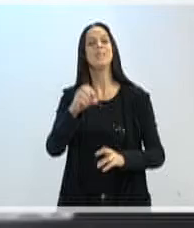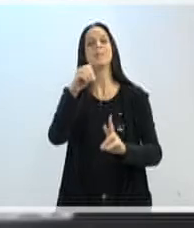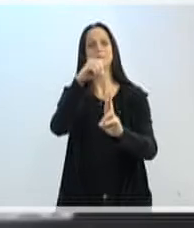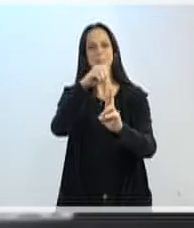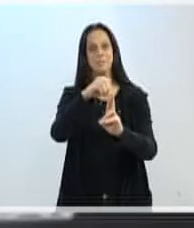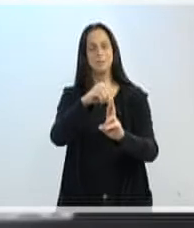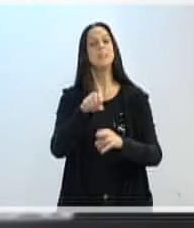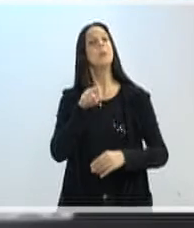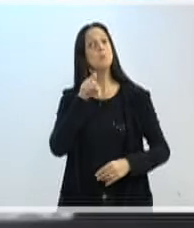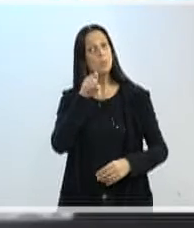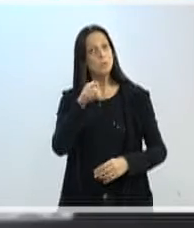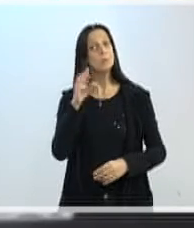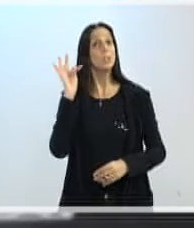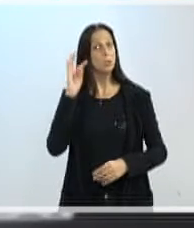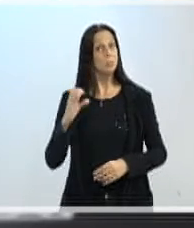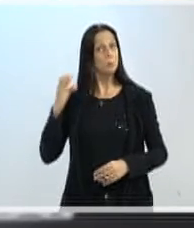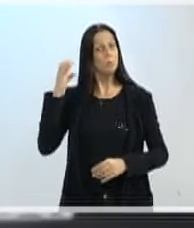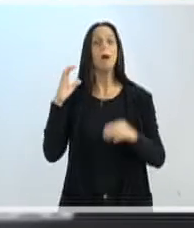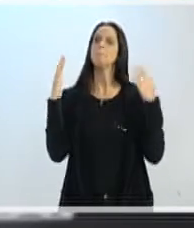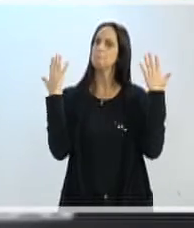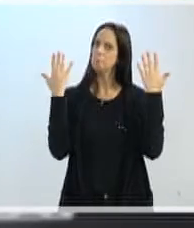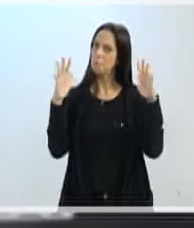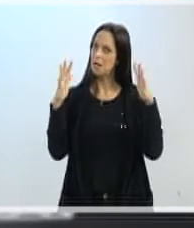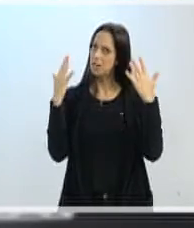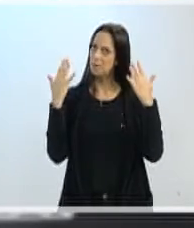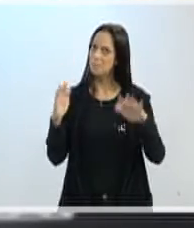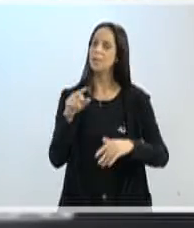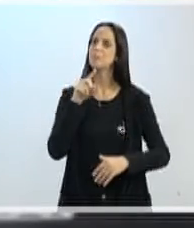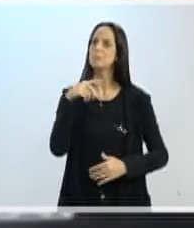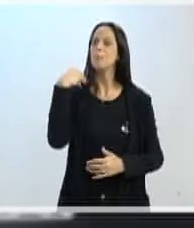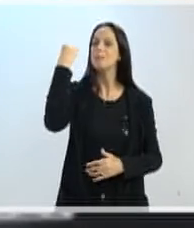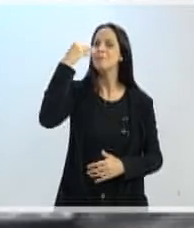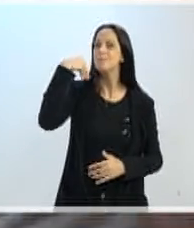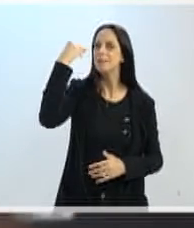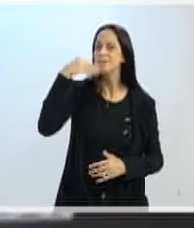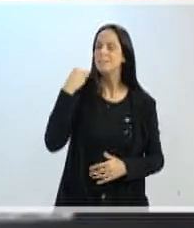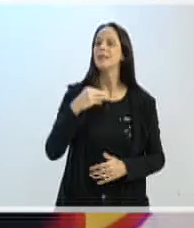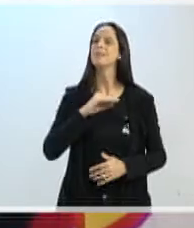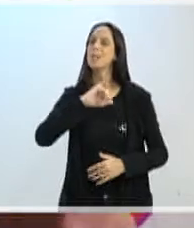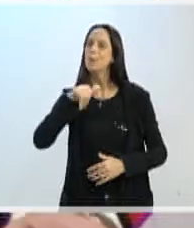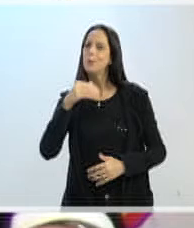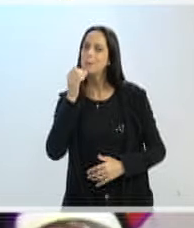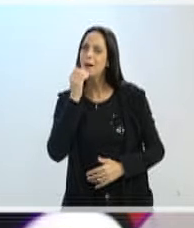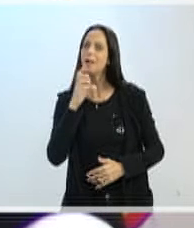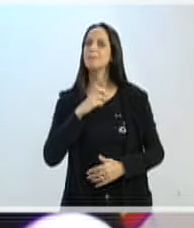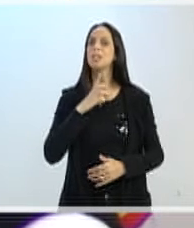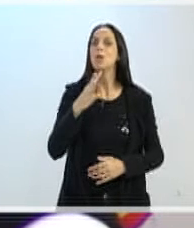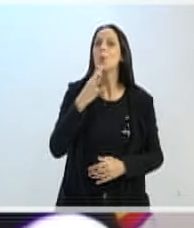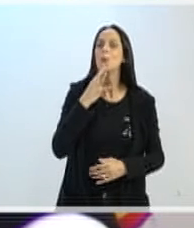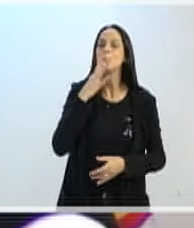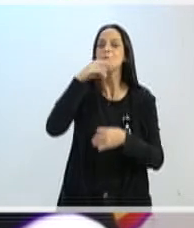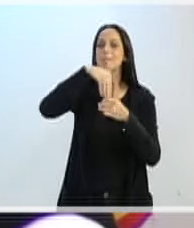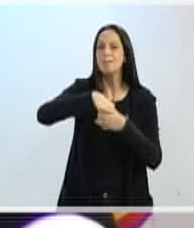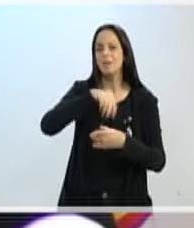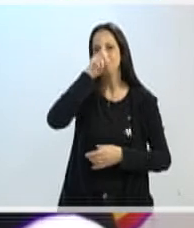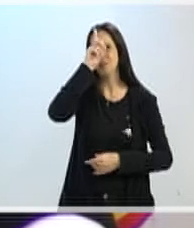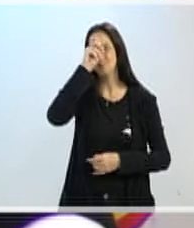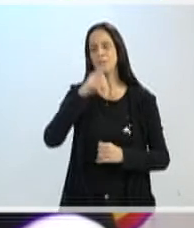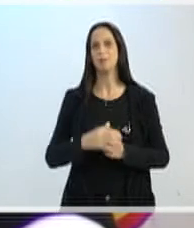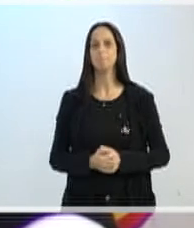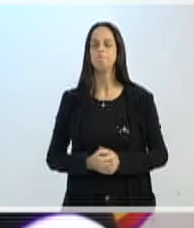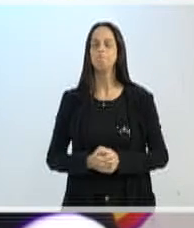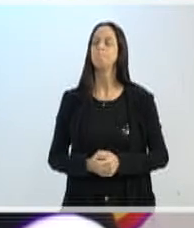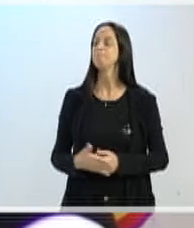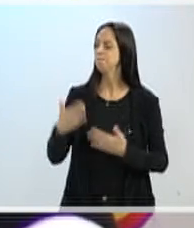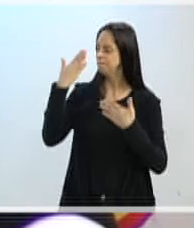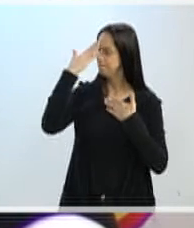Tuca, por trazer a esta casa aqui essa experiência que Vossa Excelência tem tido a oportunidade de ter. Muito obrigado pelas suas palavras,